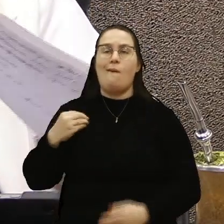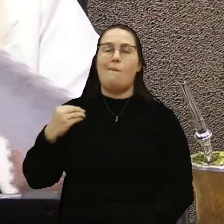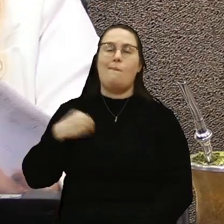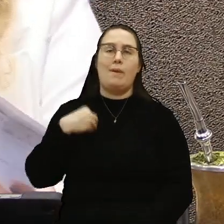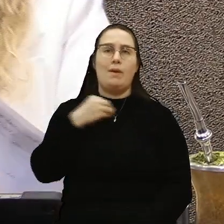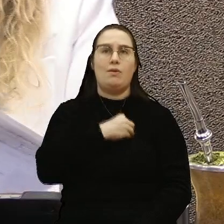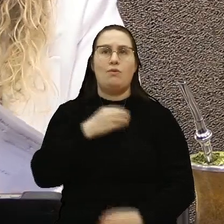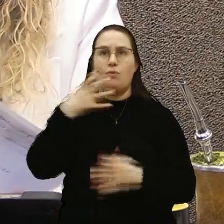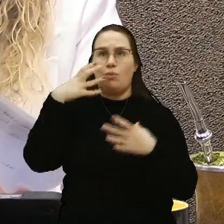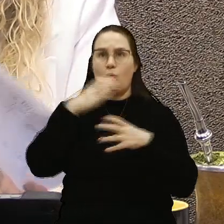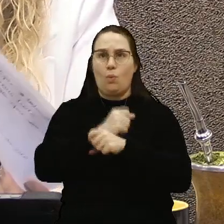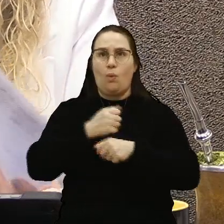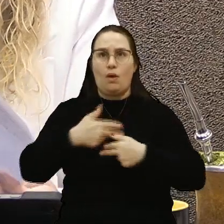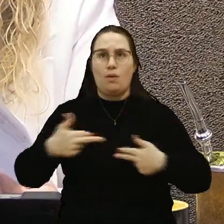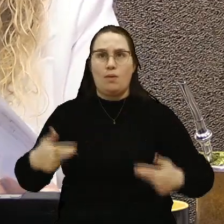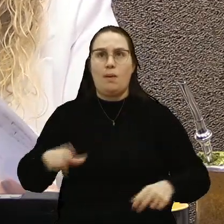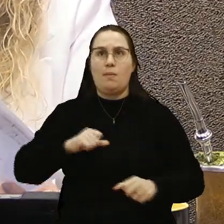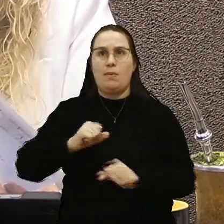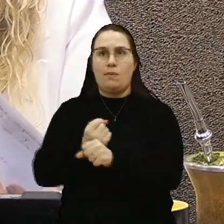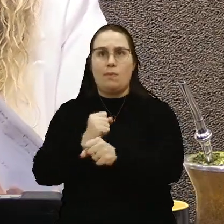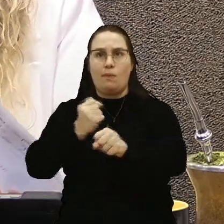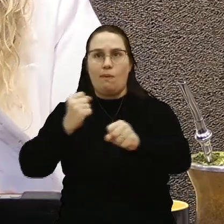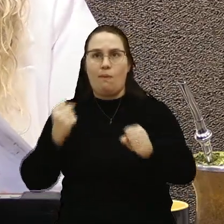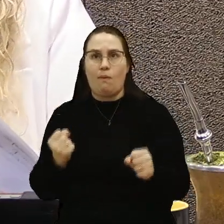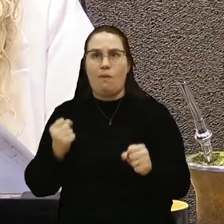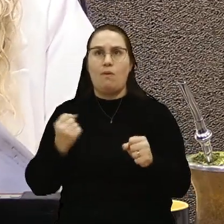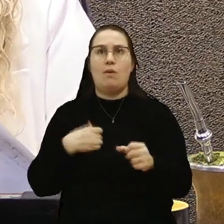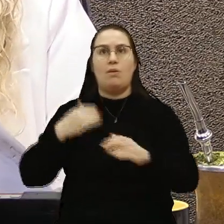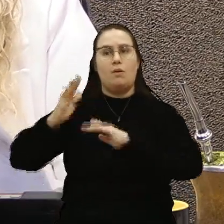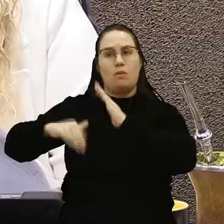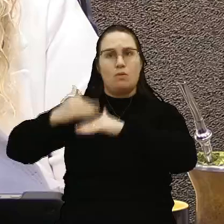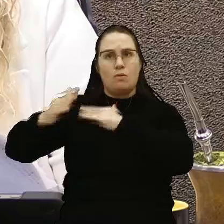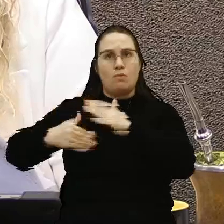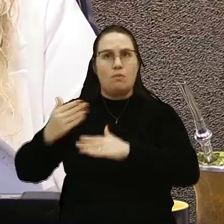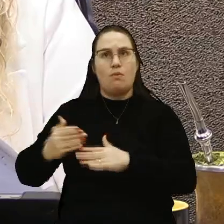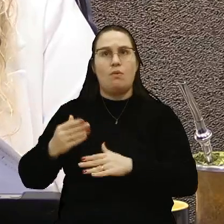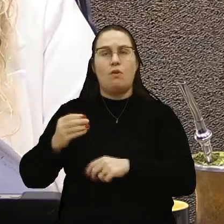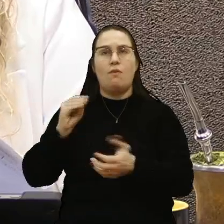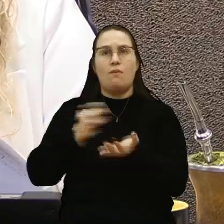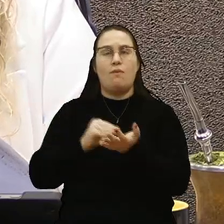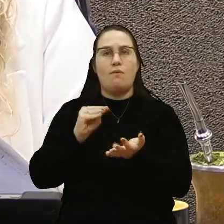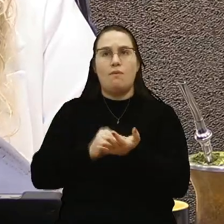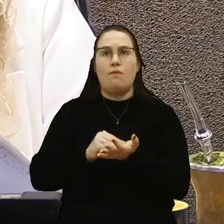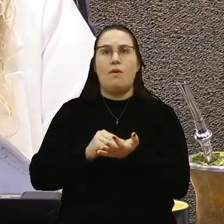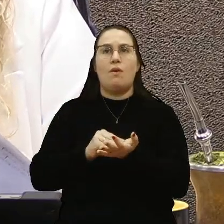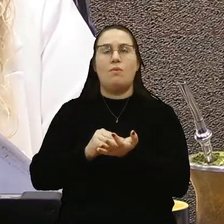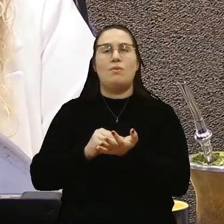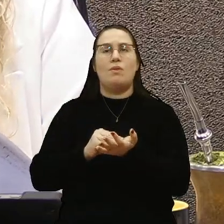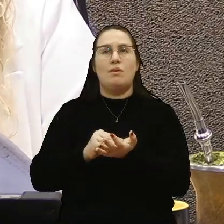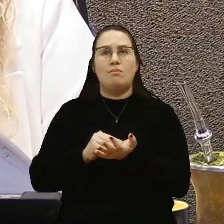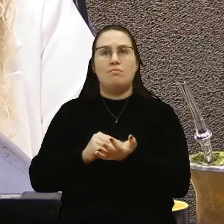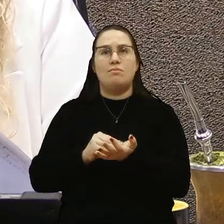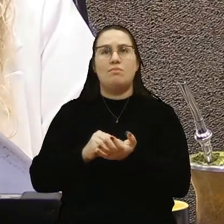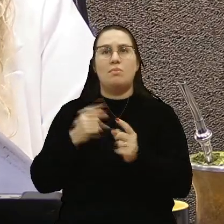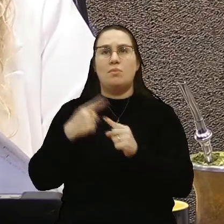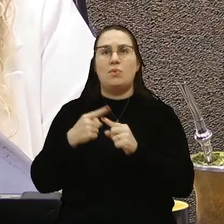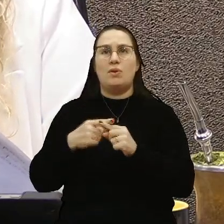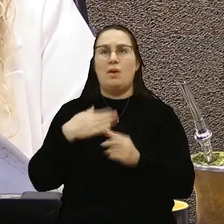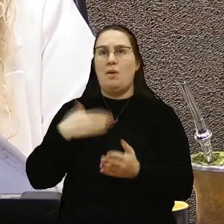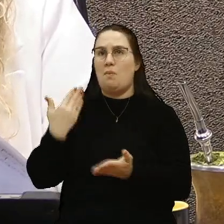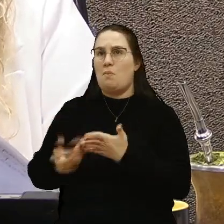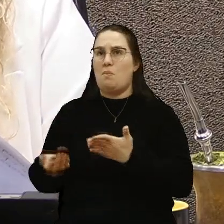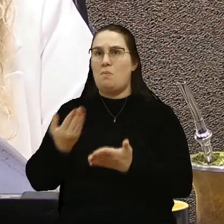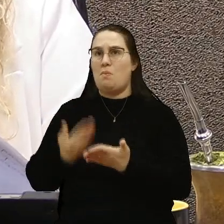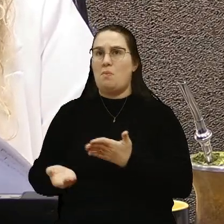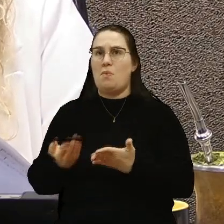que crescer muito ainda. Ela tem que se desenvolver ainda muito, falta muito. Porque sabe que eu perdi o meu